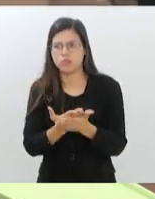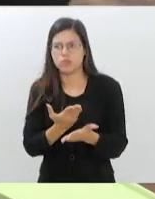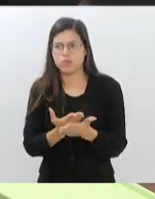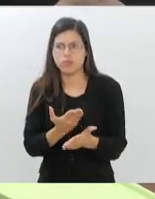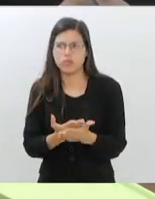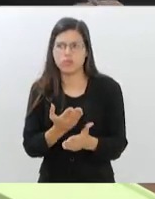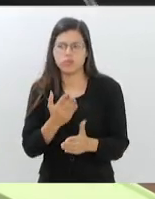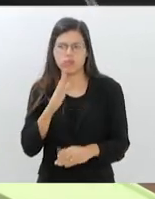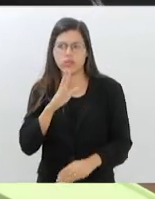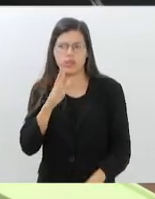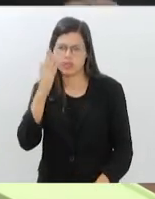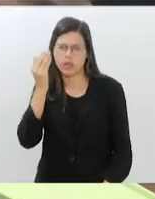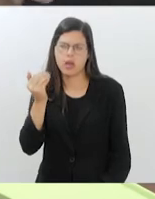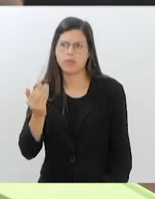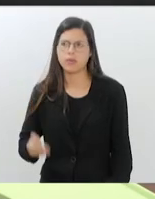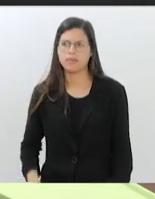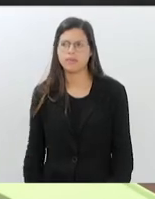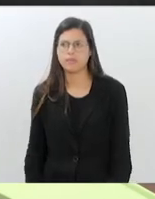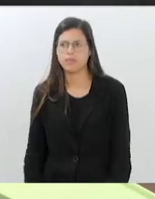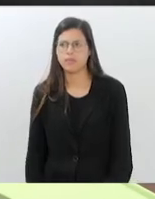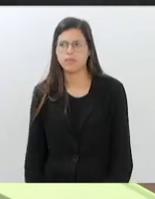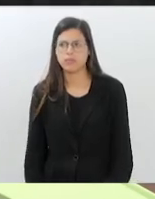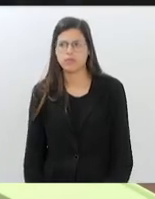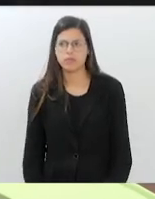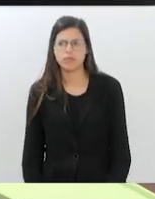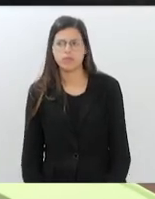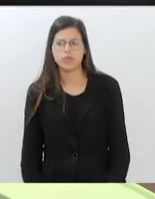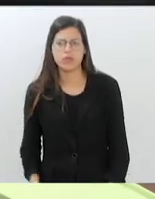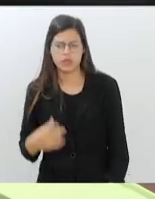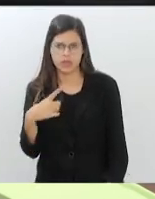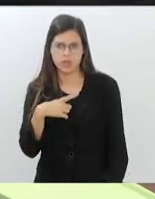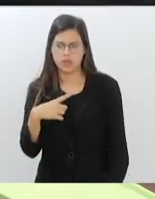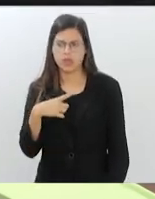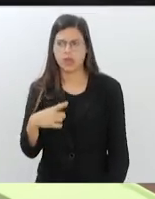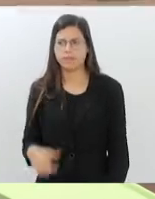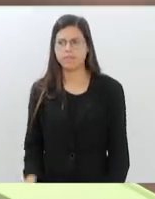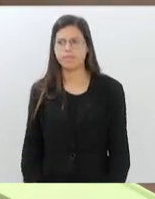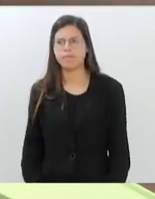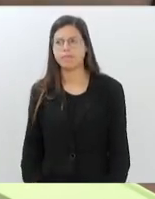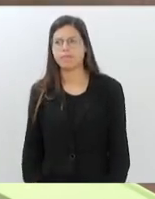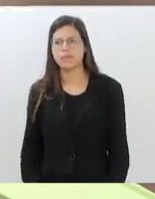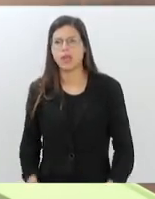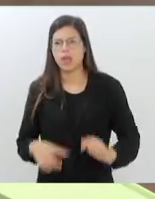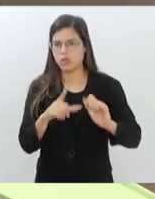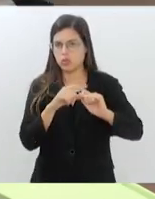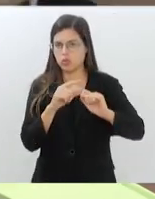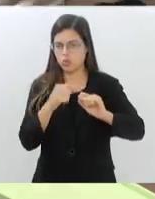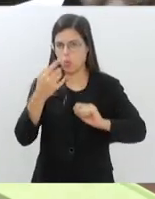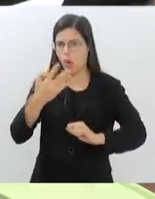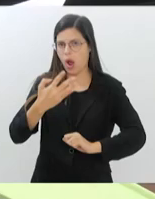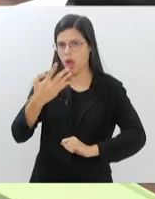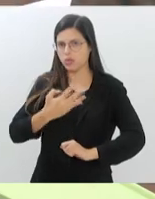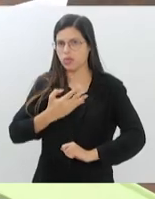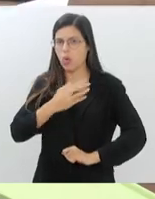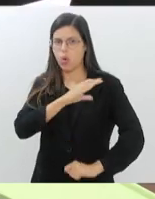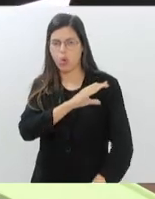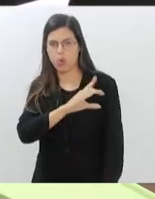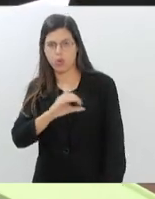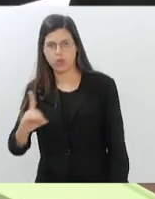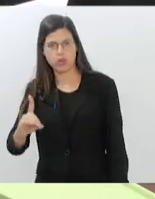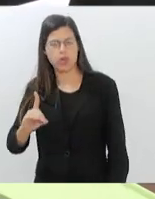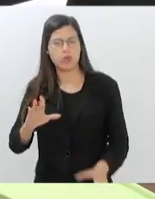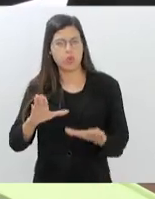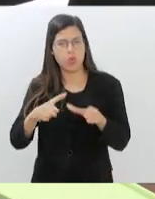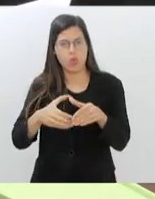põe eh tá aqui eh no no artigo quto será coordenado pelo corpo de